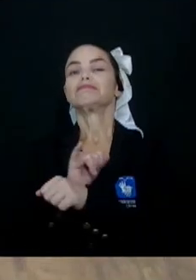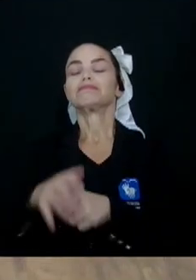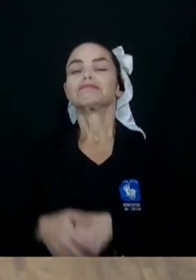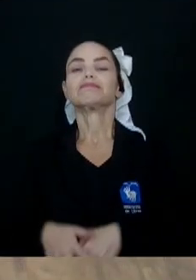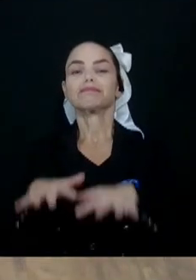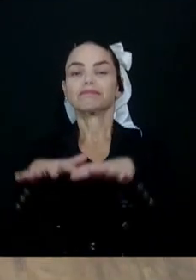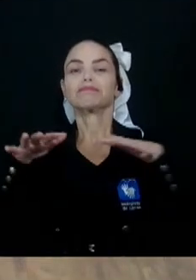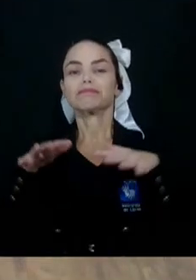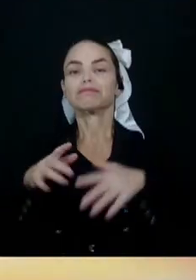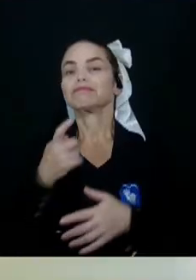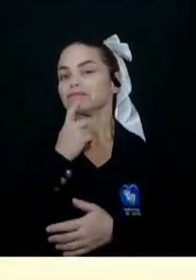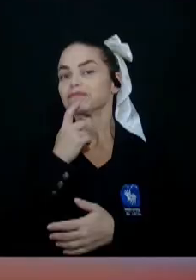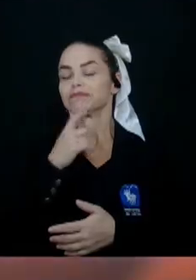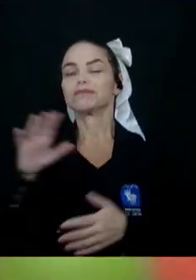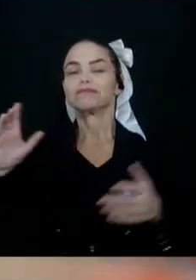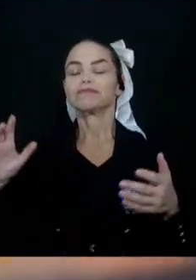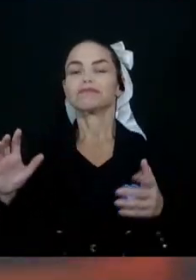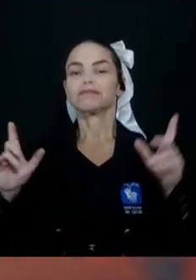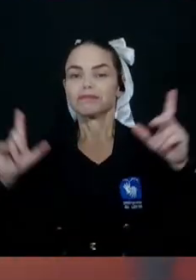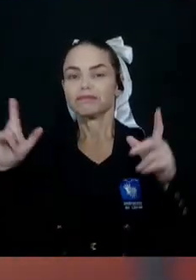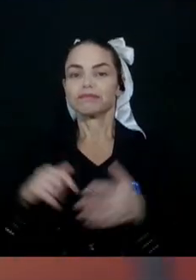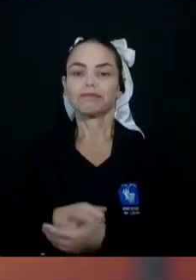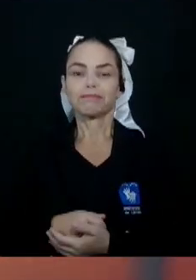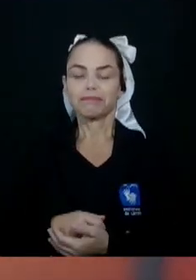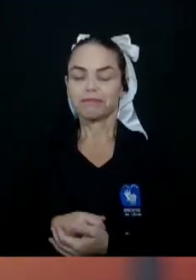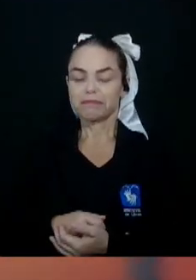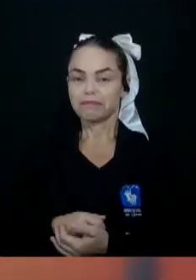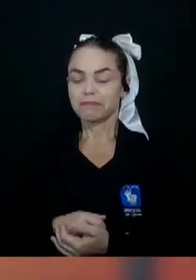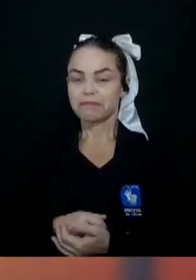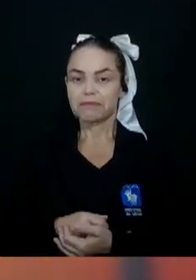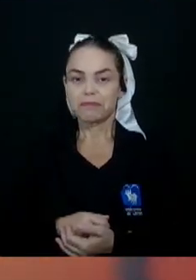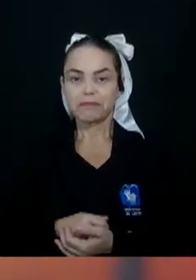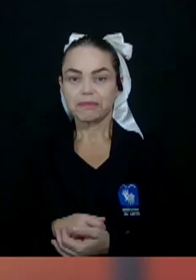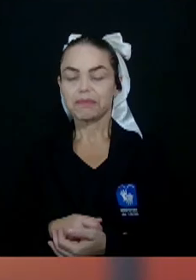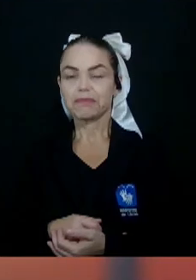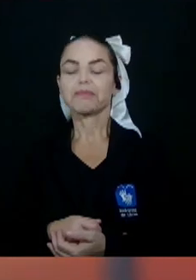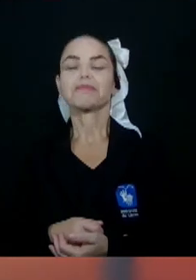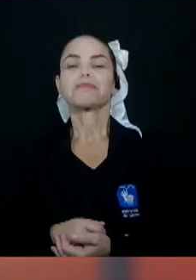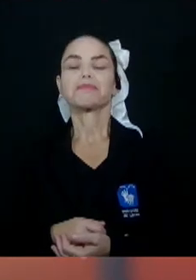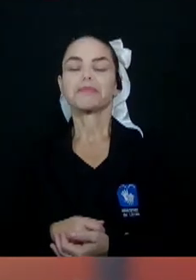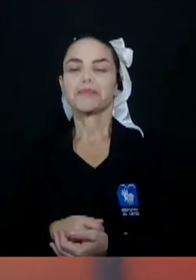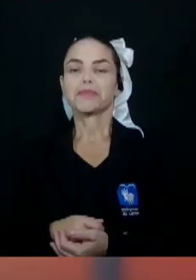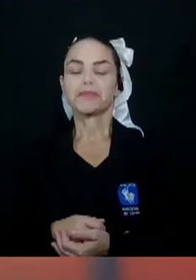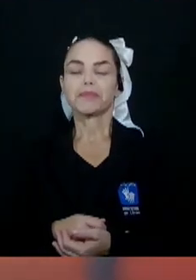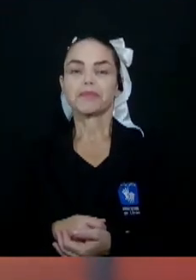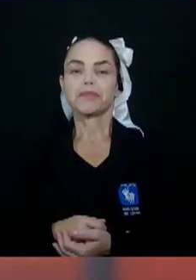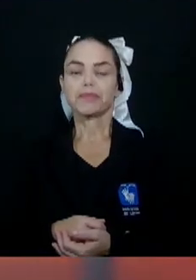partir das 6 horas.